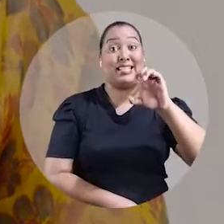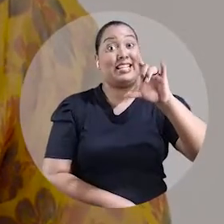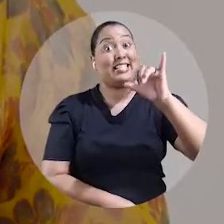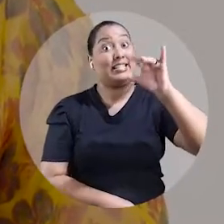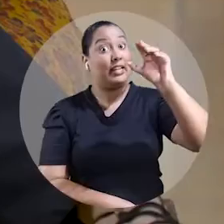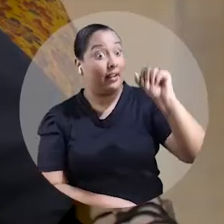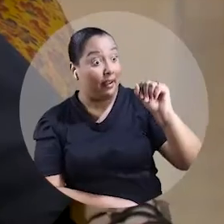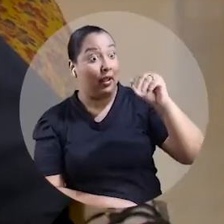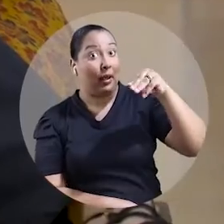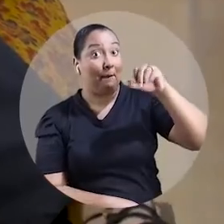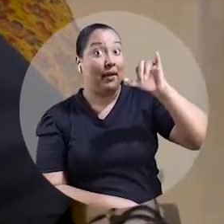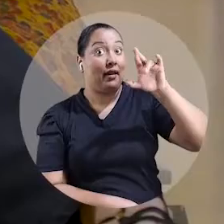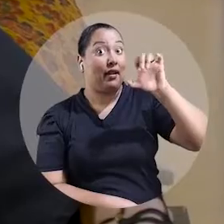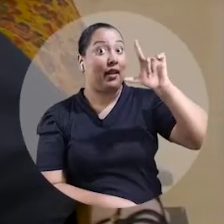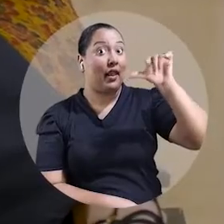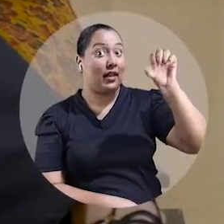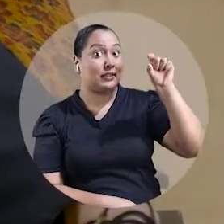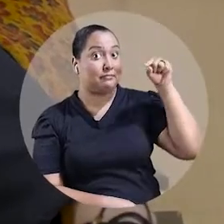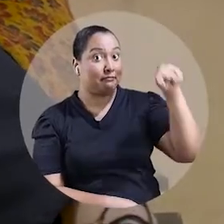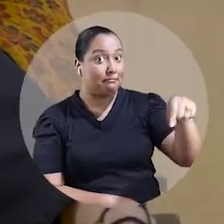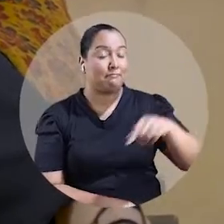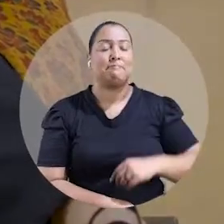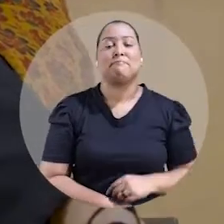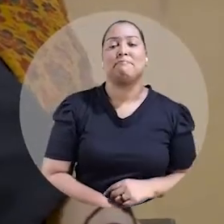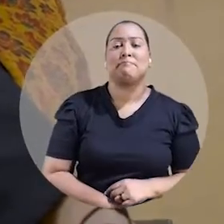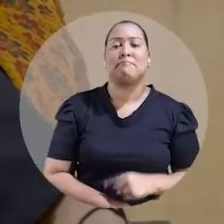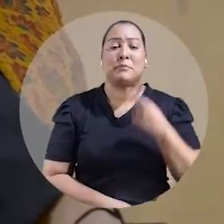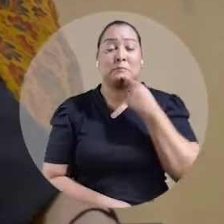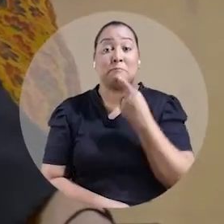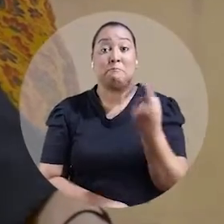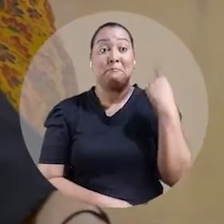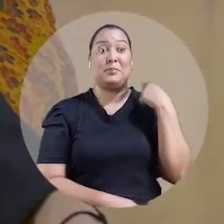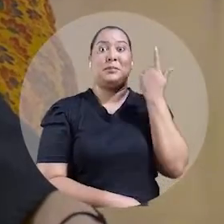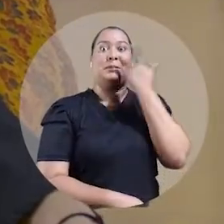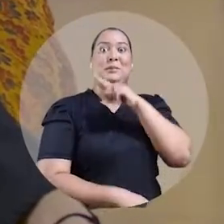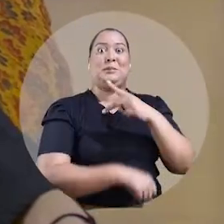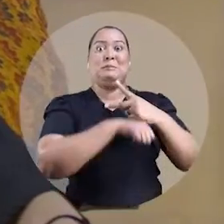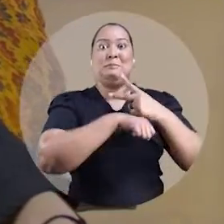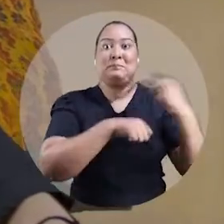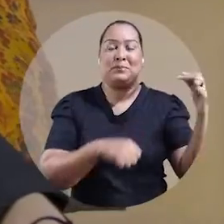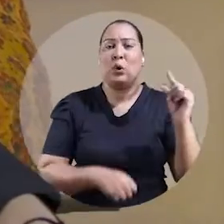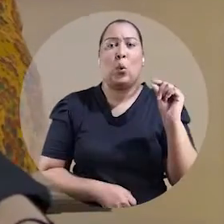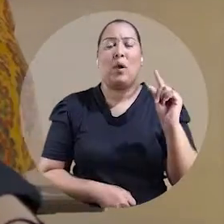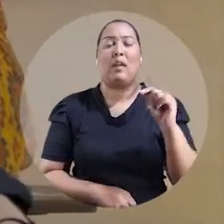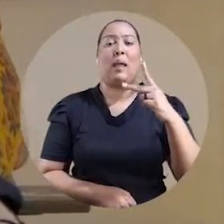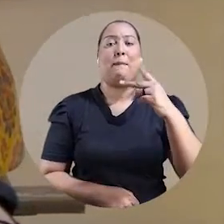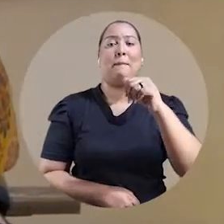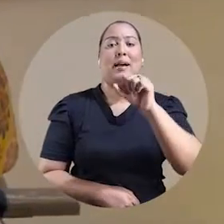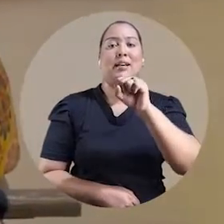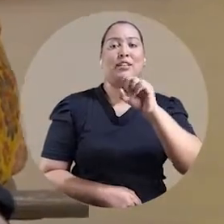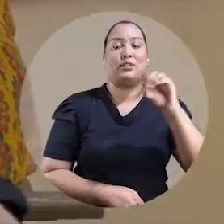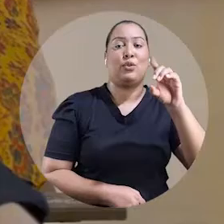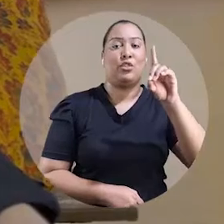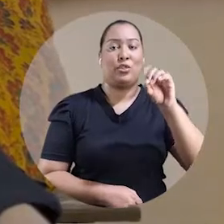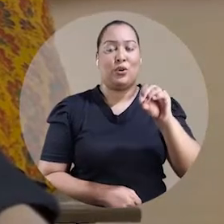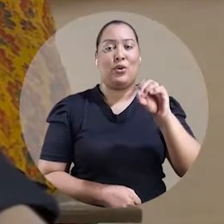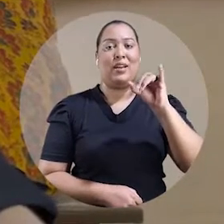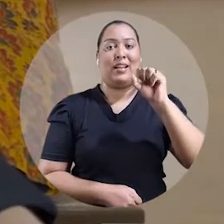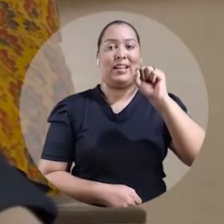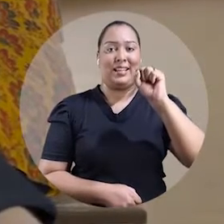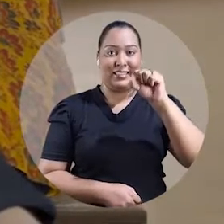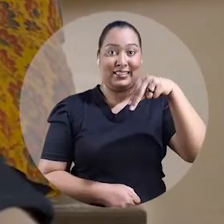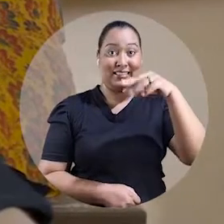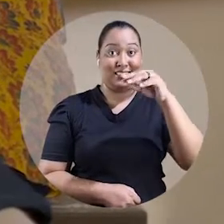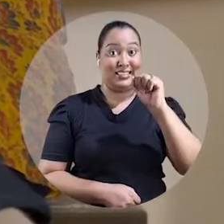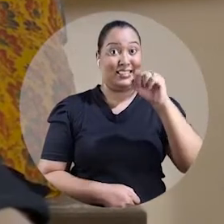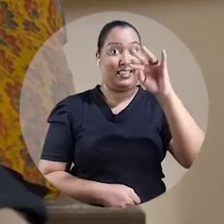Cecília Meirelles. E mais recentemente, né, o Passo do Instante também, eu me inscrevi